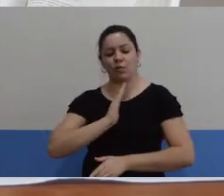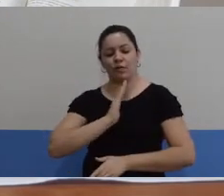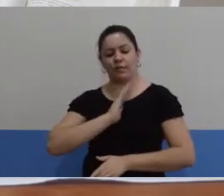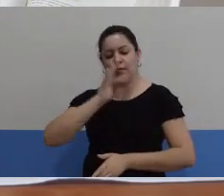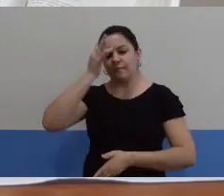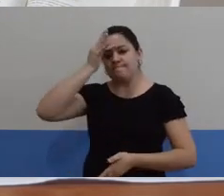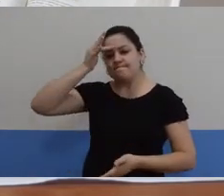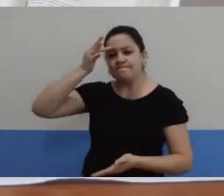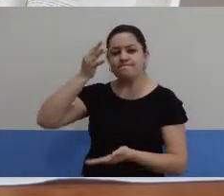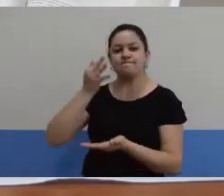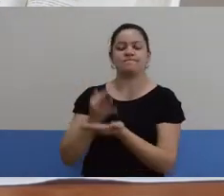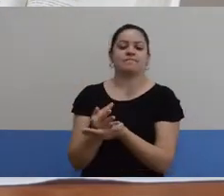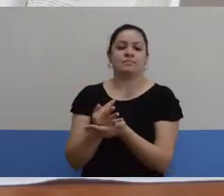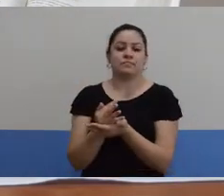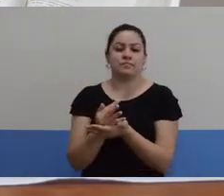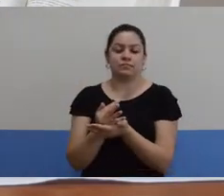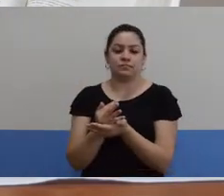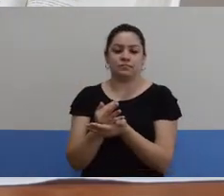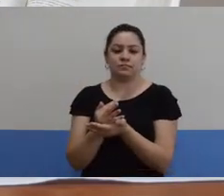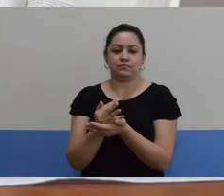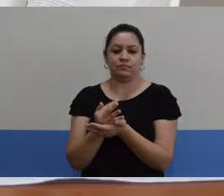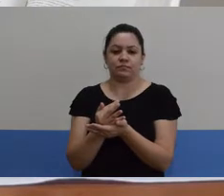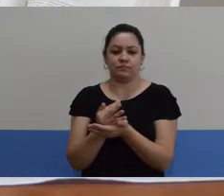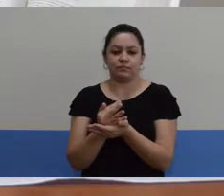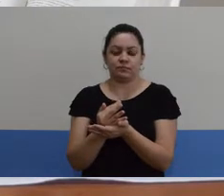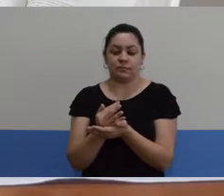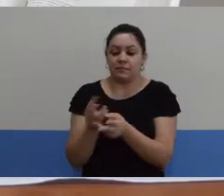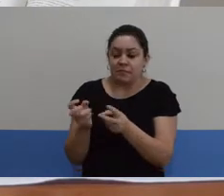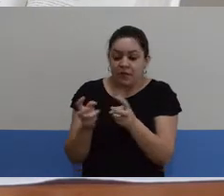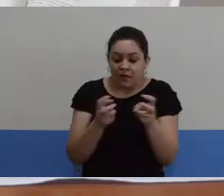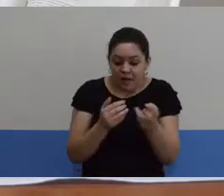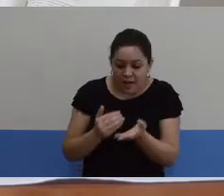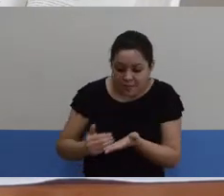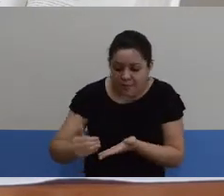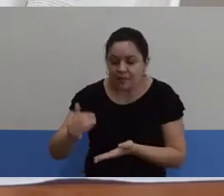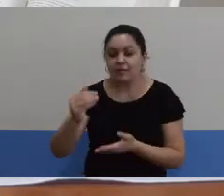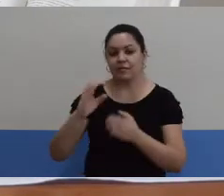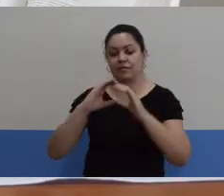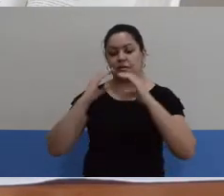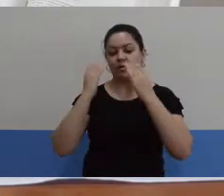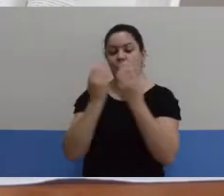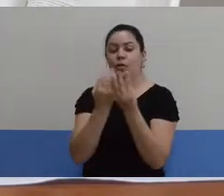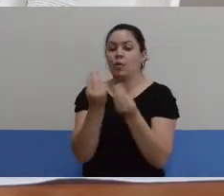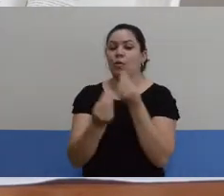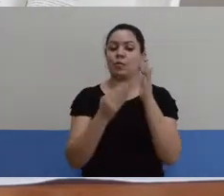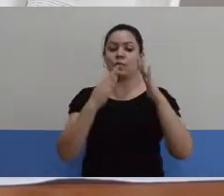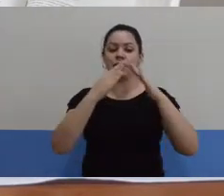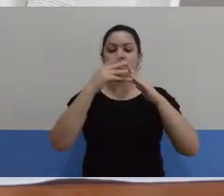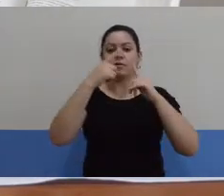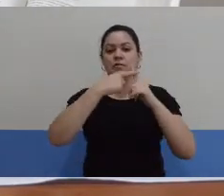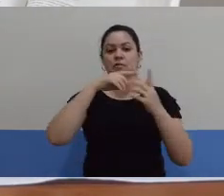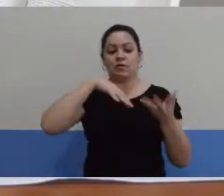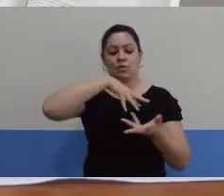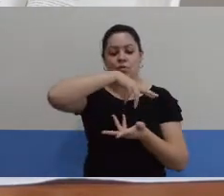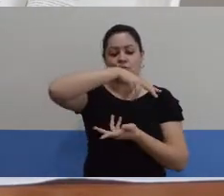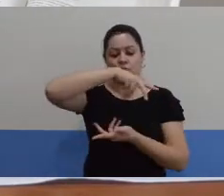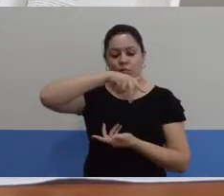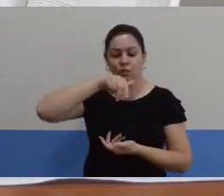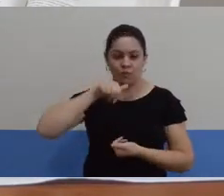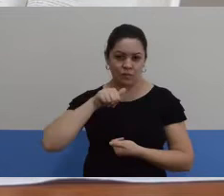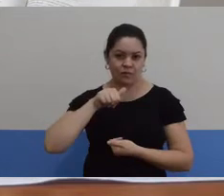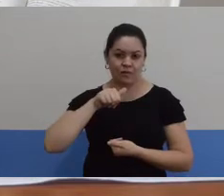fé. Olhe a partir da sua comunidade a Igreja Universal, a Igreja